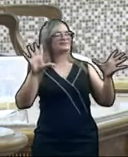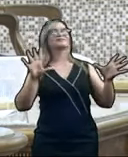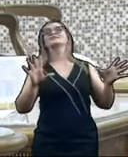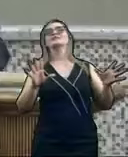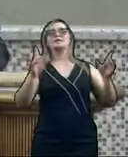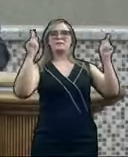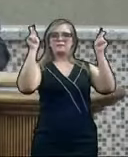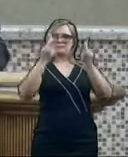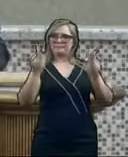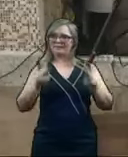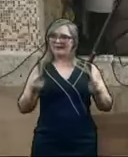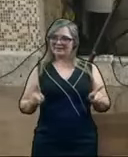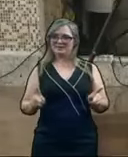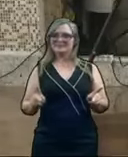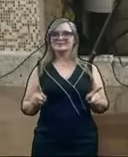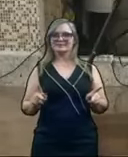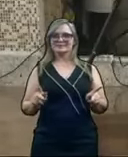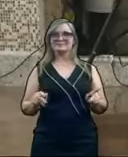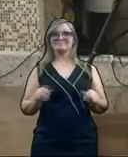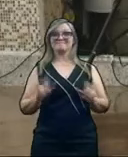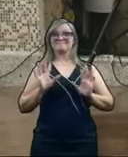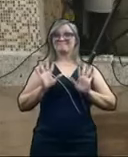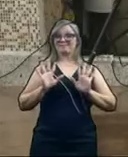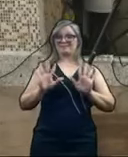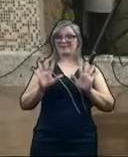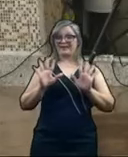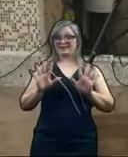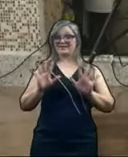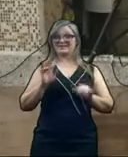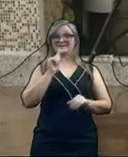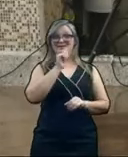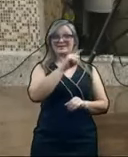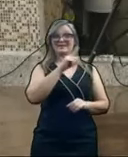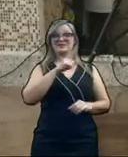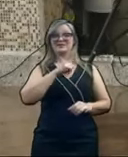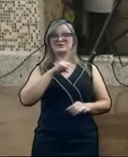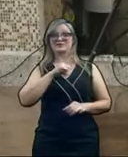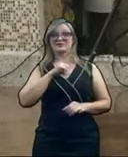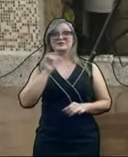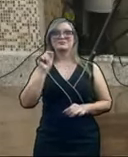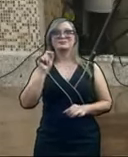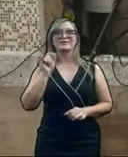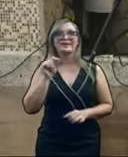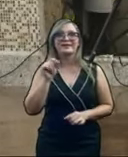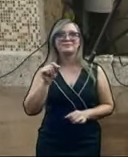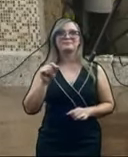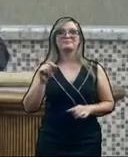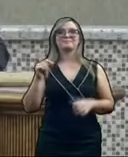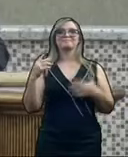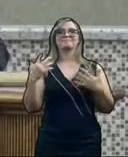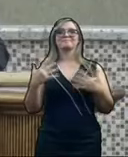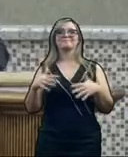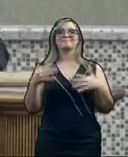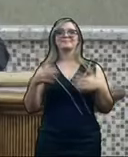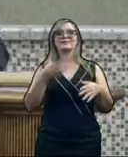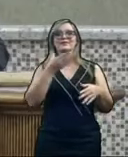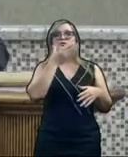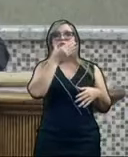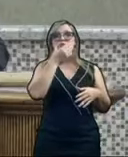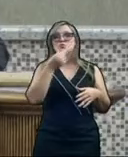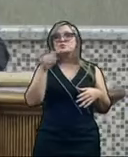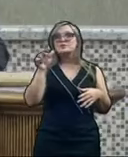Esposas Mas pela frente uma promessa de morte o juramento de